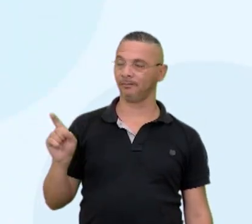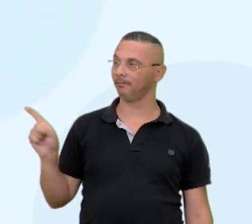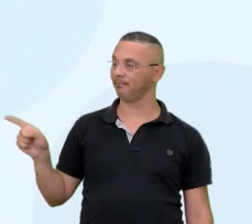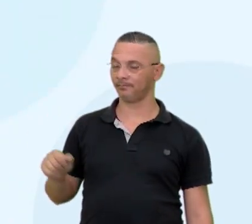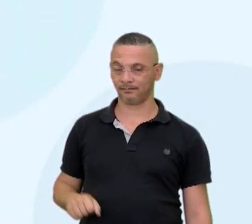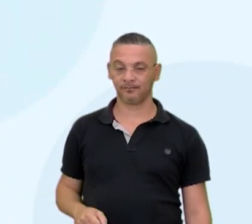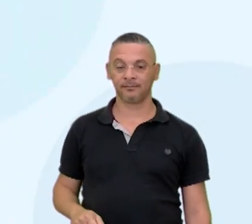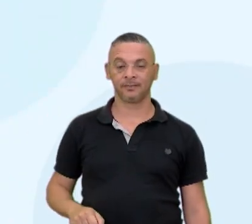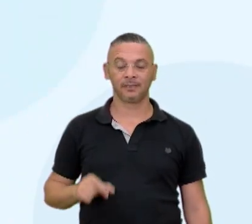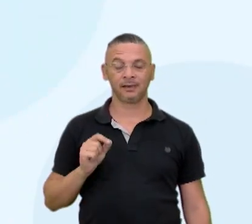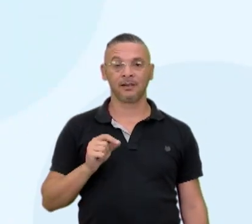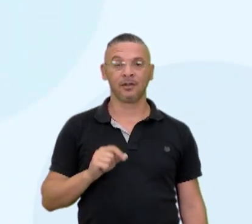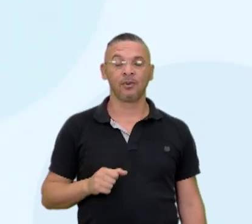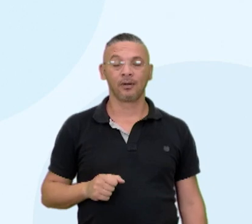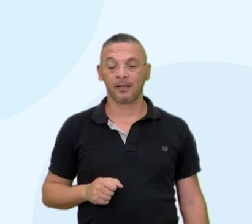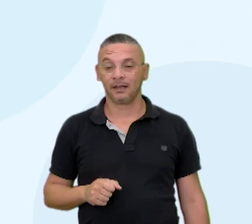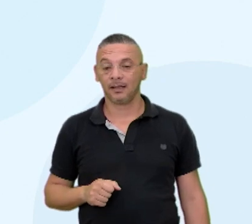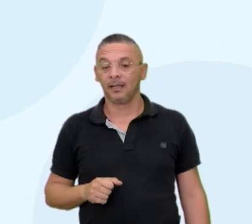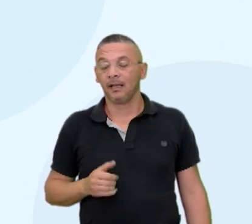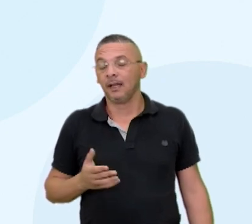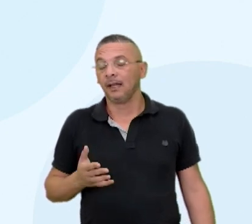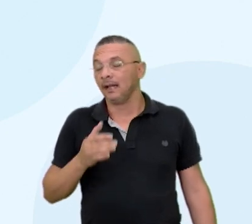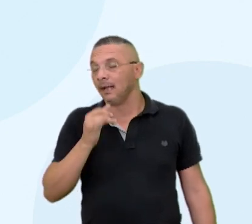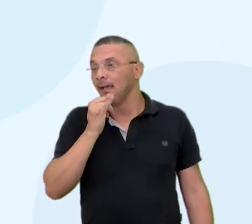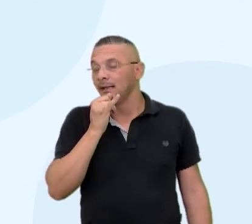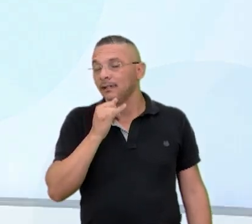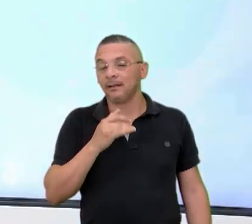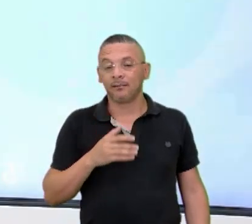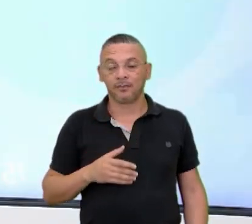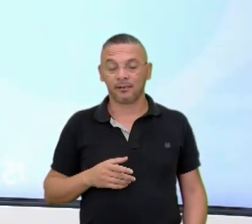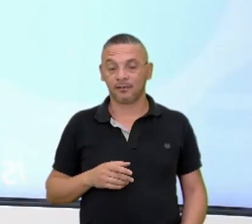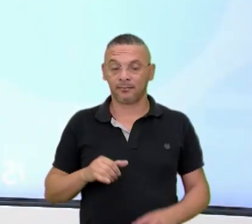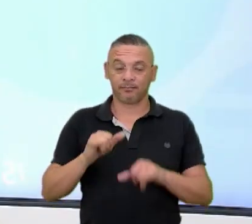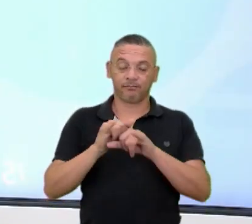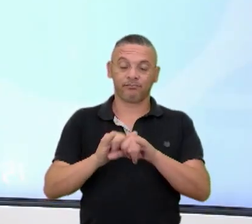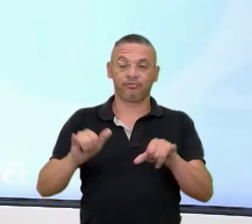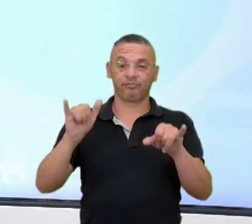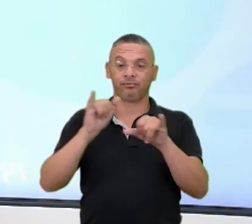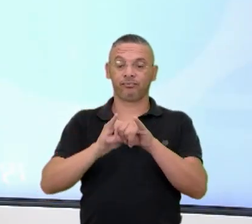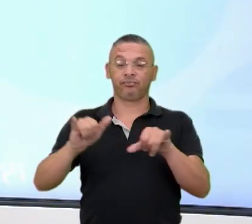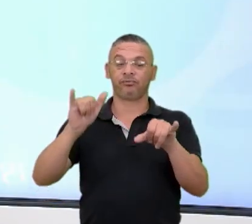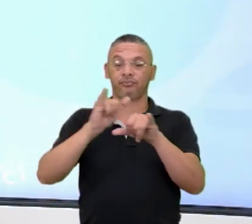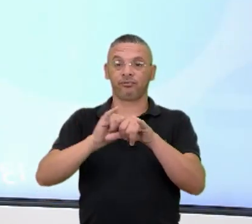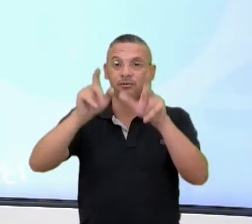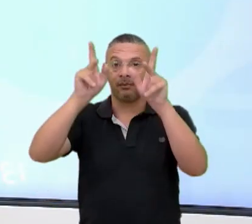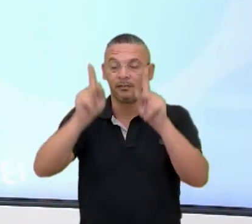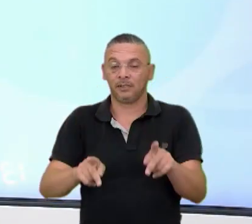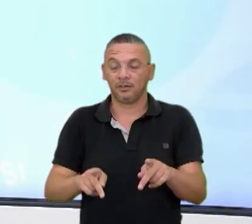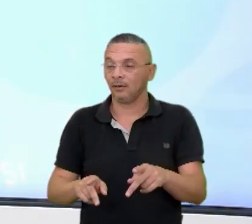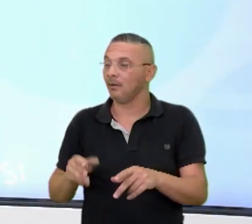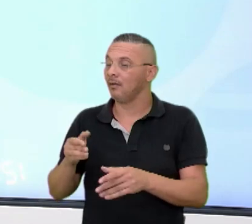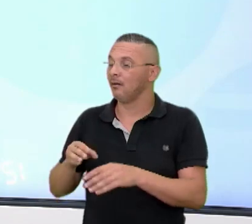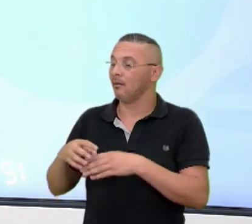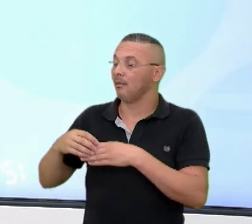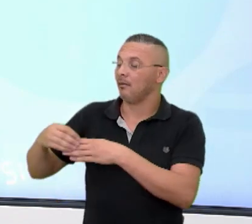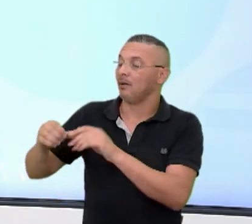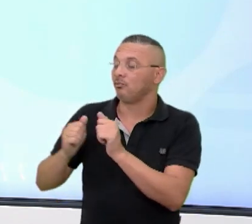é você que lê isso aí como se fosse notícia, tá certo? Faz parte. Na verdade, eu falar que não está errado é opinião minha, mas um leitor